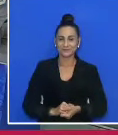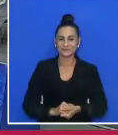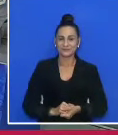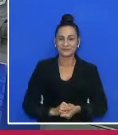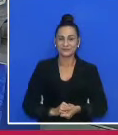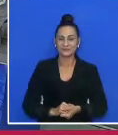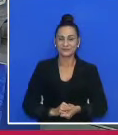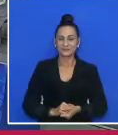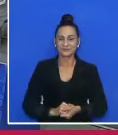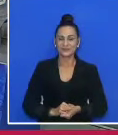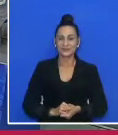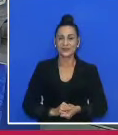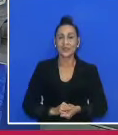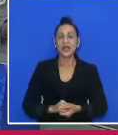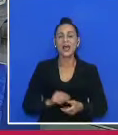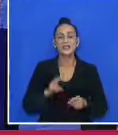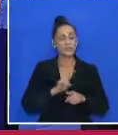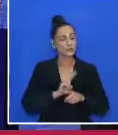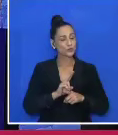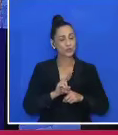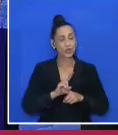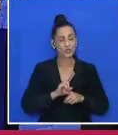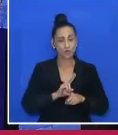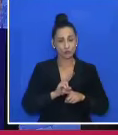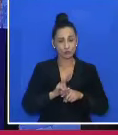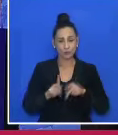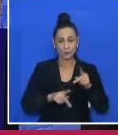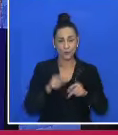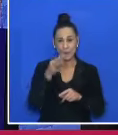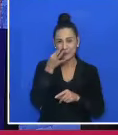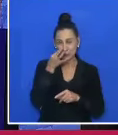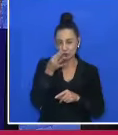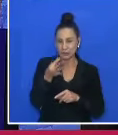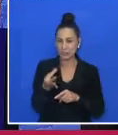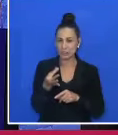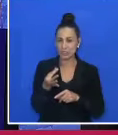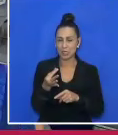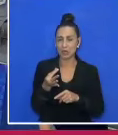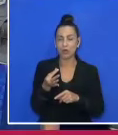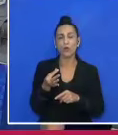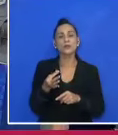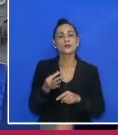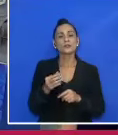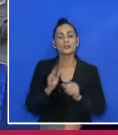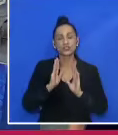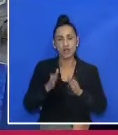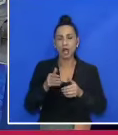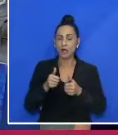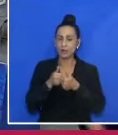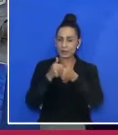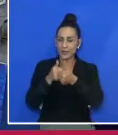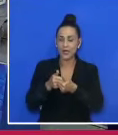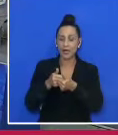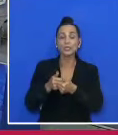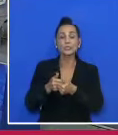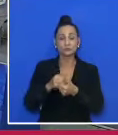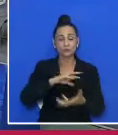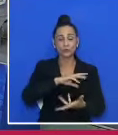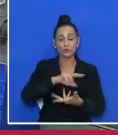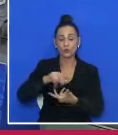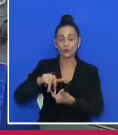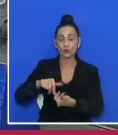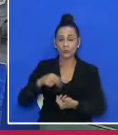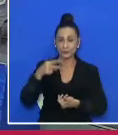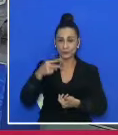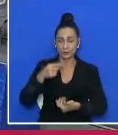As auditoras populares aqui atentas, a Laiane da Silva e a Rosa da Silva. Acompanharam esse procedimento de reabastecimento do suporte